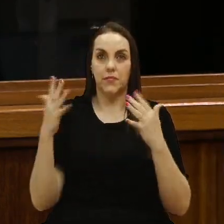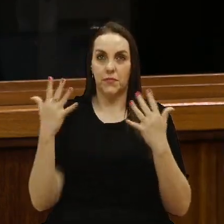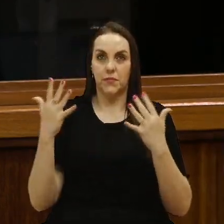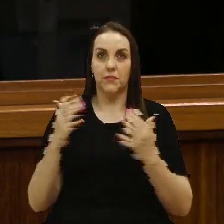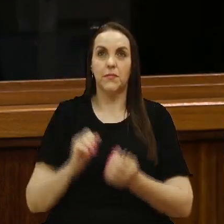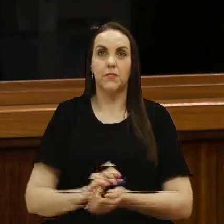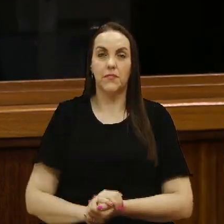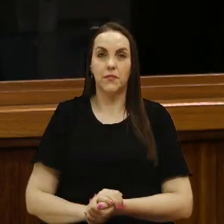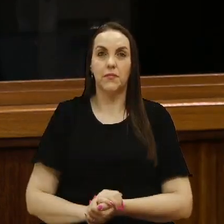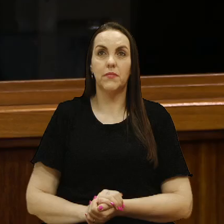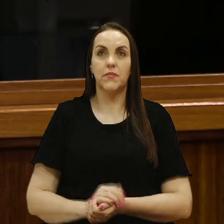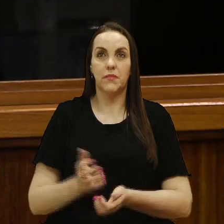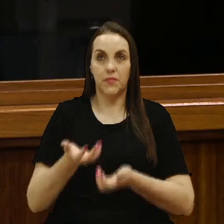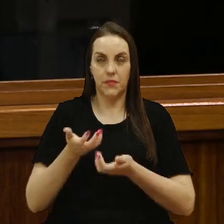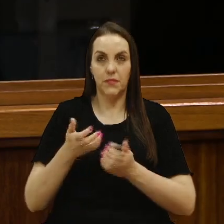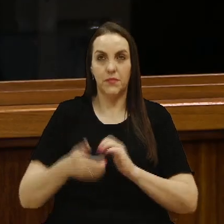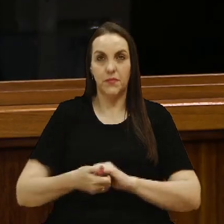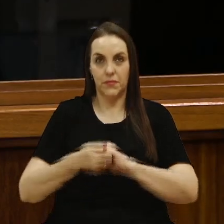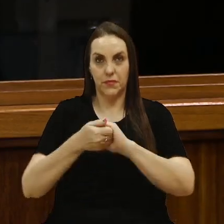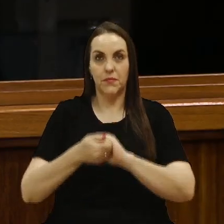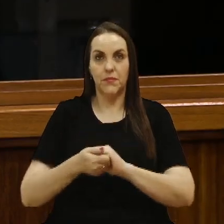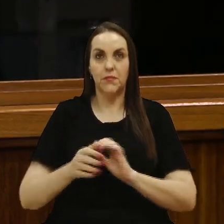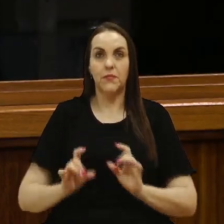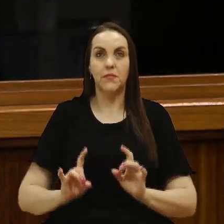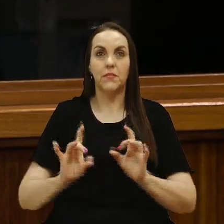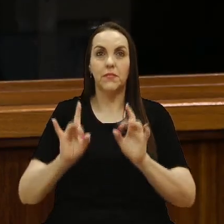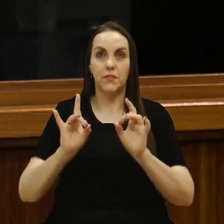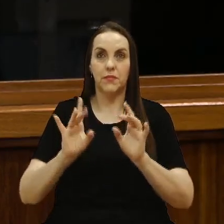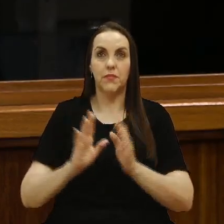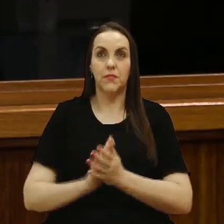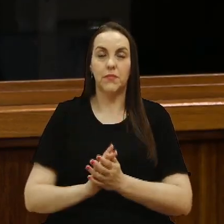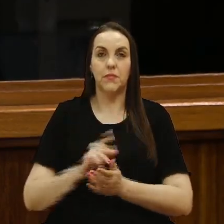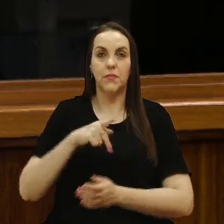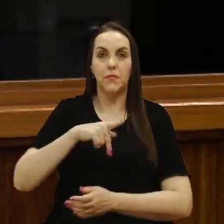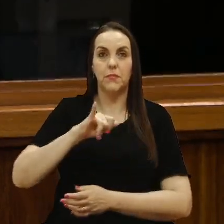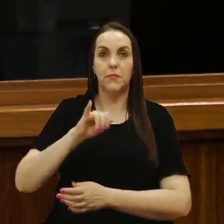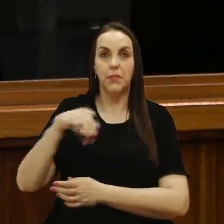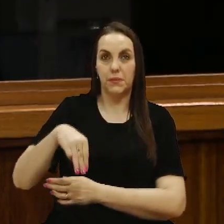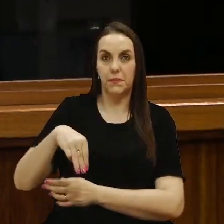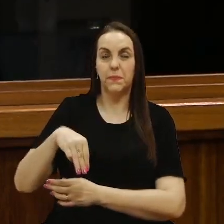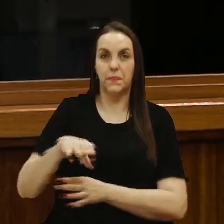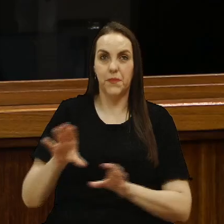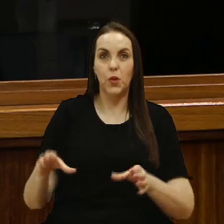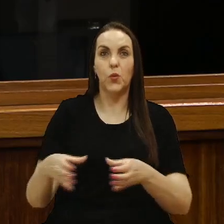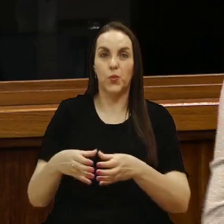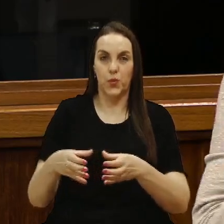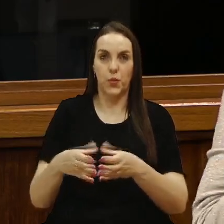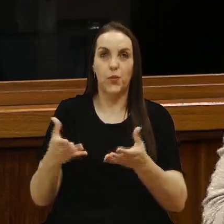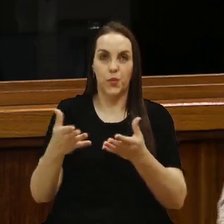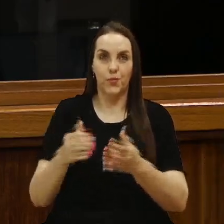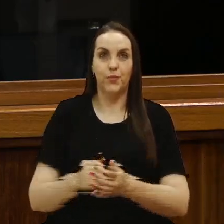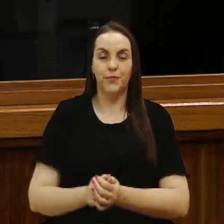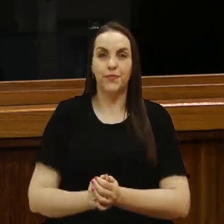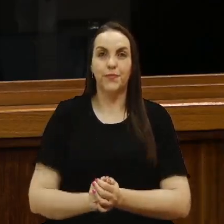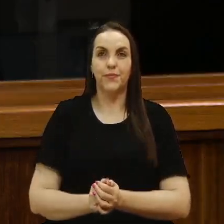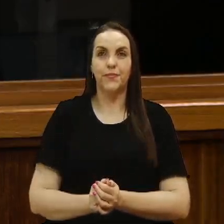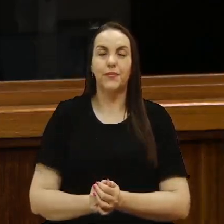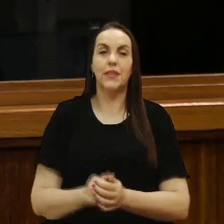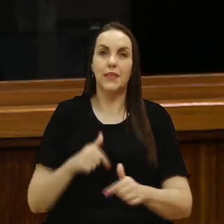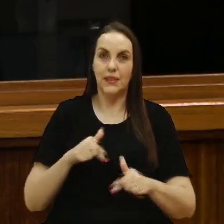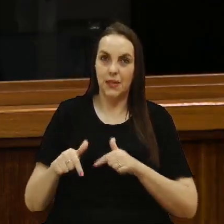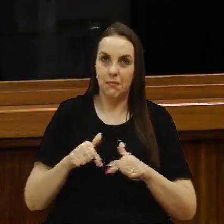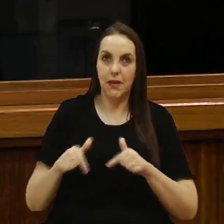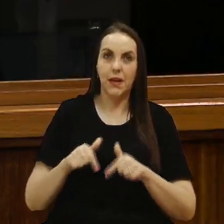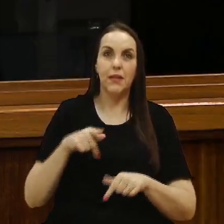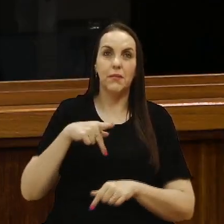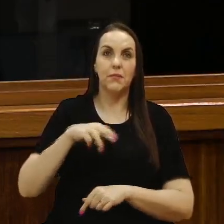quero hoje fazer também uma saudação especial ao PIN, ao grupo, a equipe que trabalha no PIN,